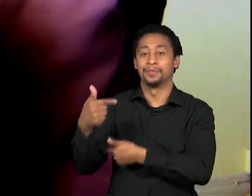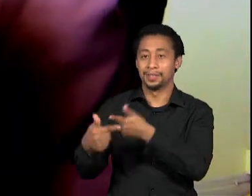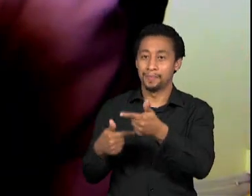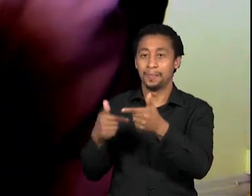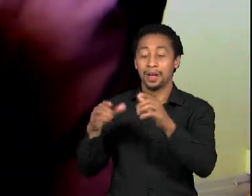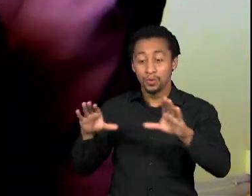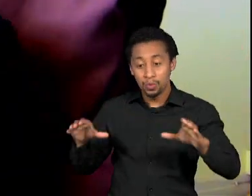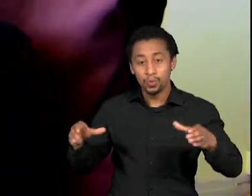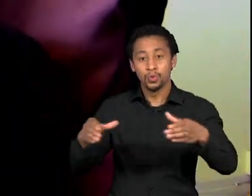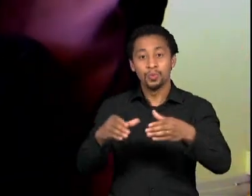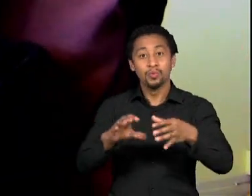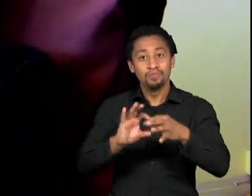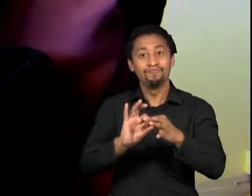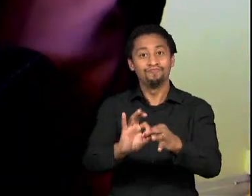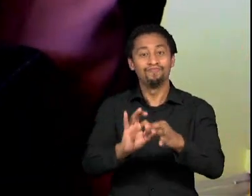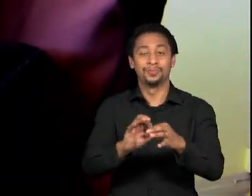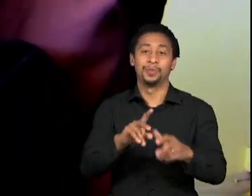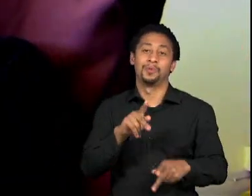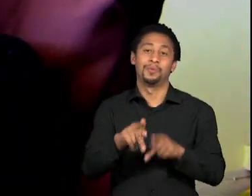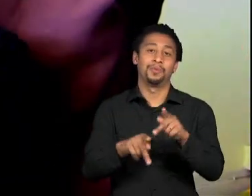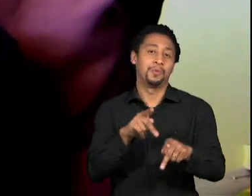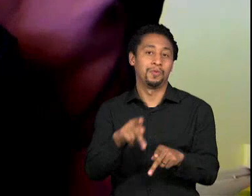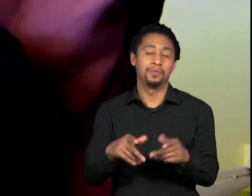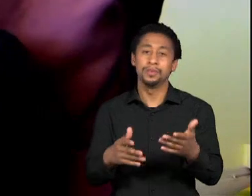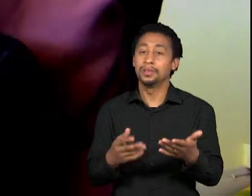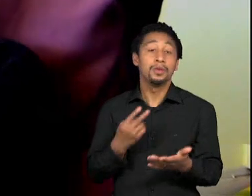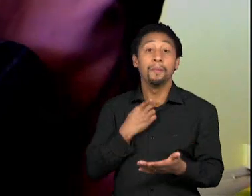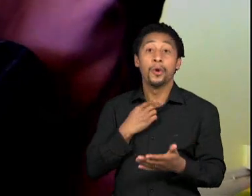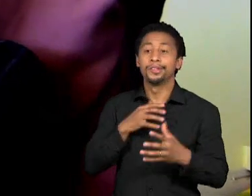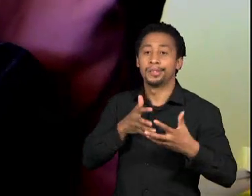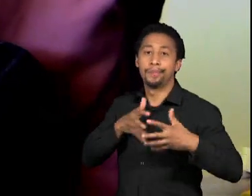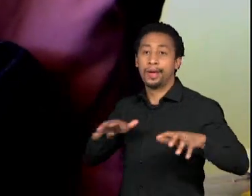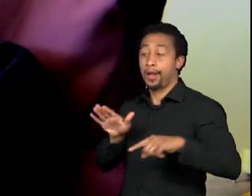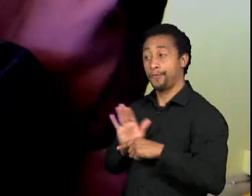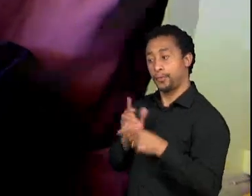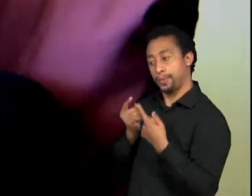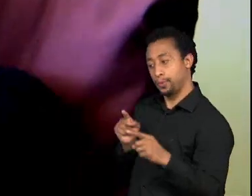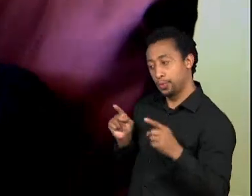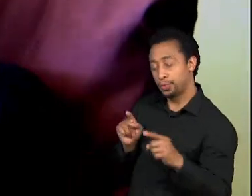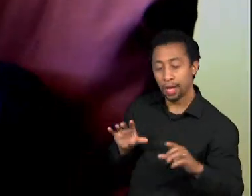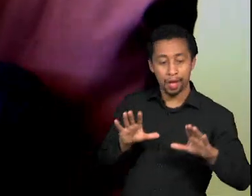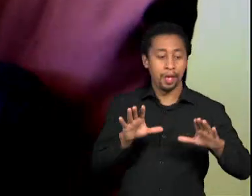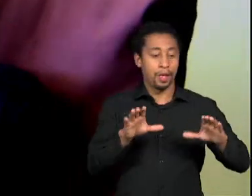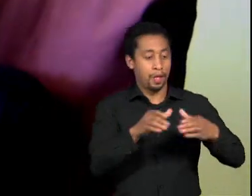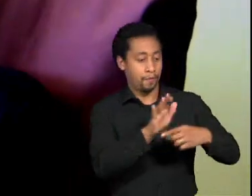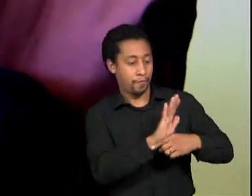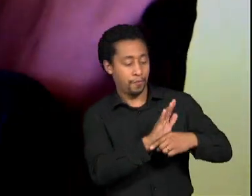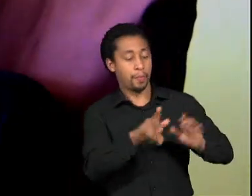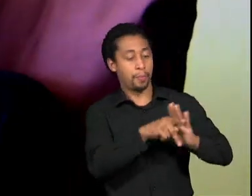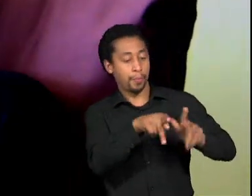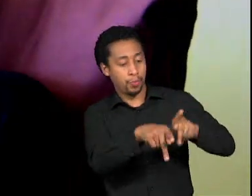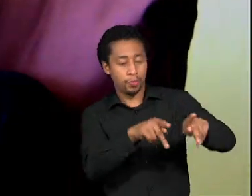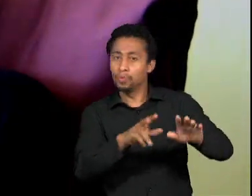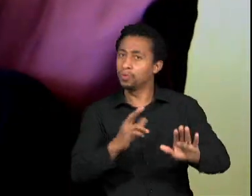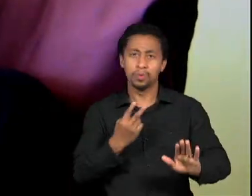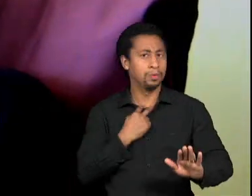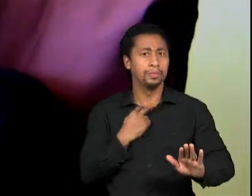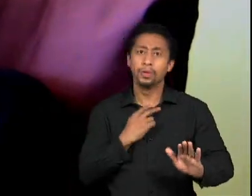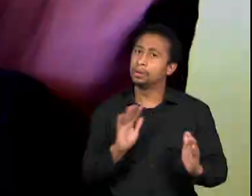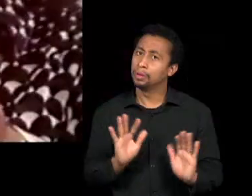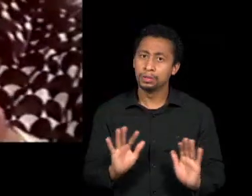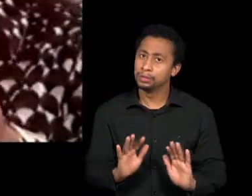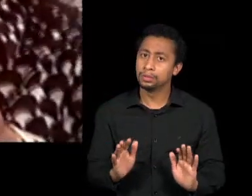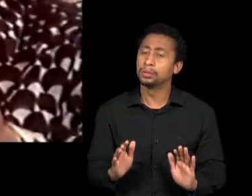como filme isolado. Ah, tem um filme musical, que ótimo, não é? E eu continuo realmente